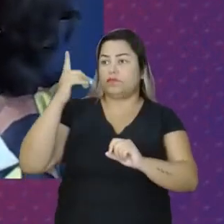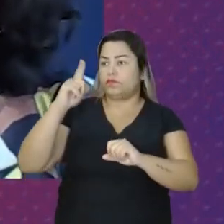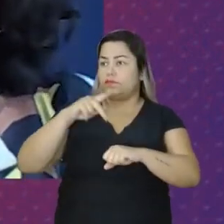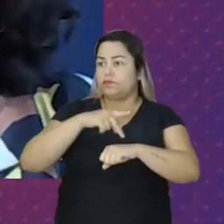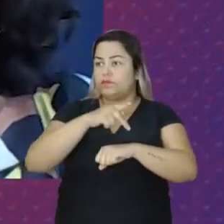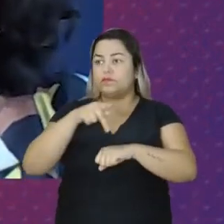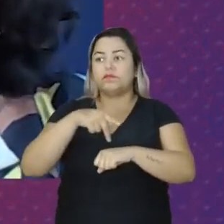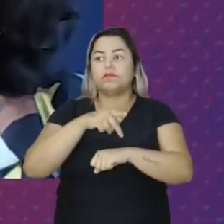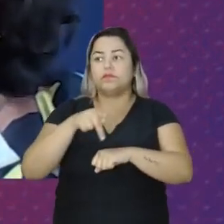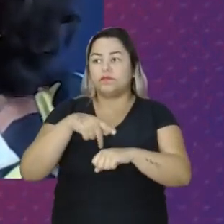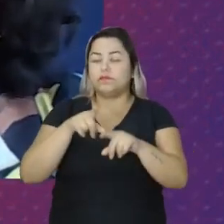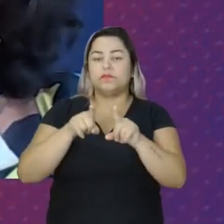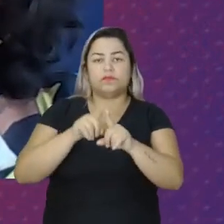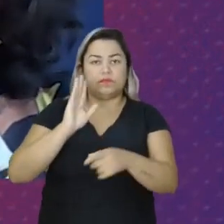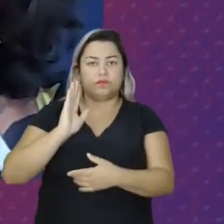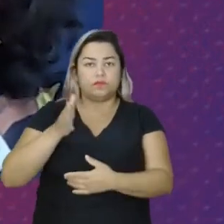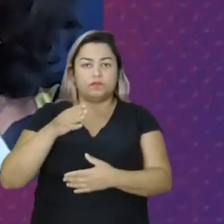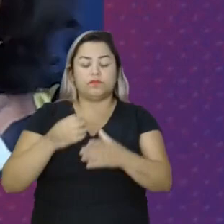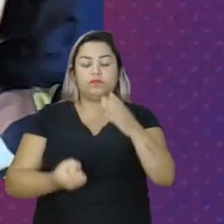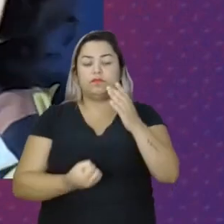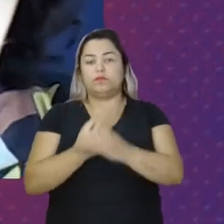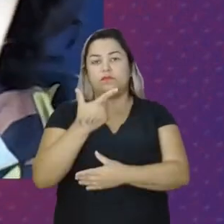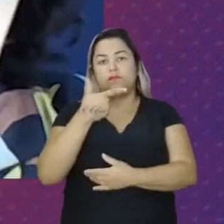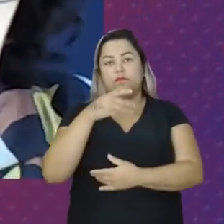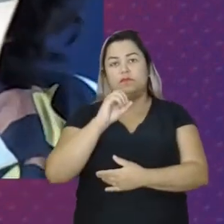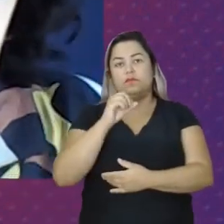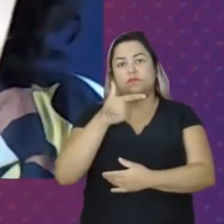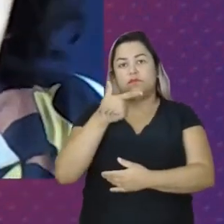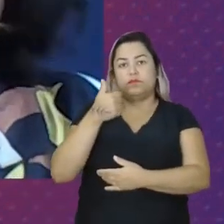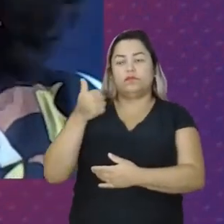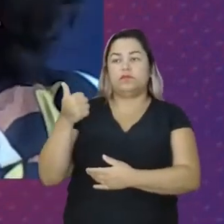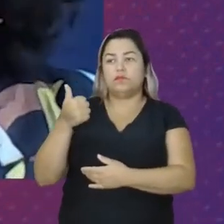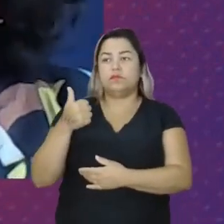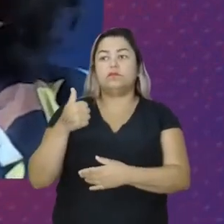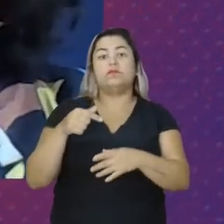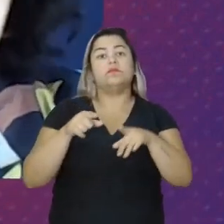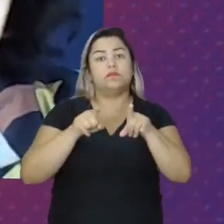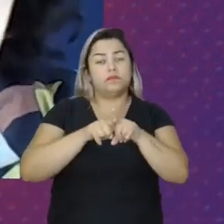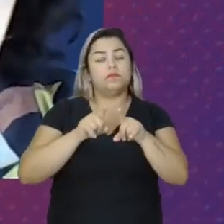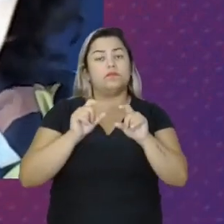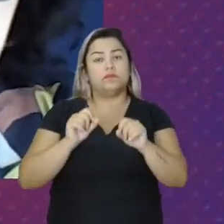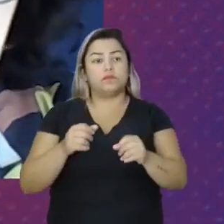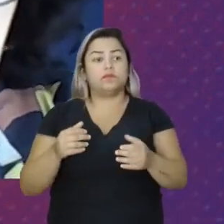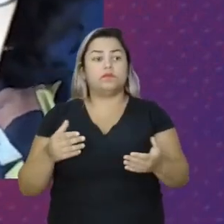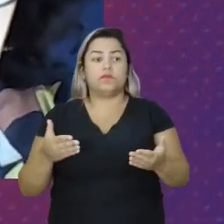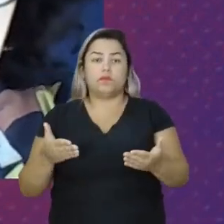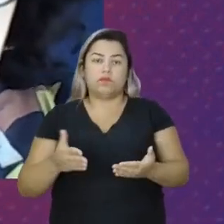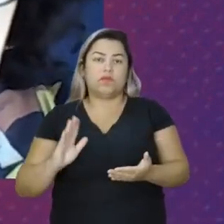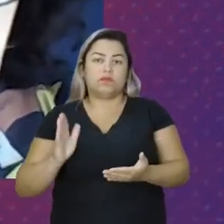internacional que foi criado em 2021, né, portanto é recente,